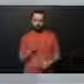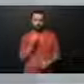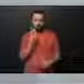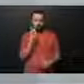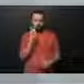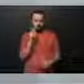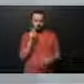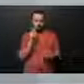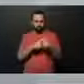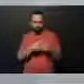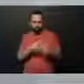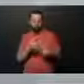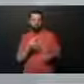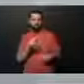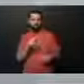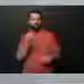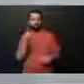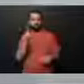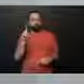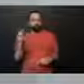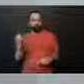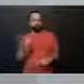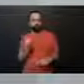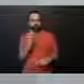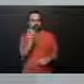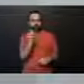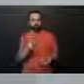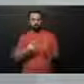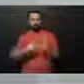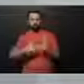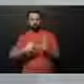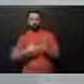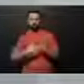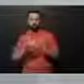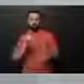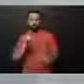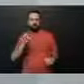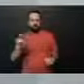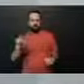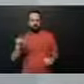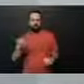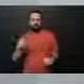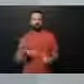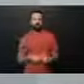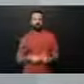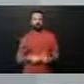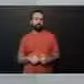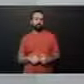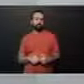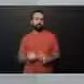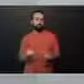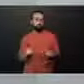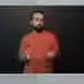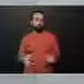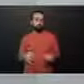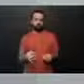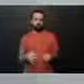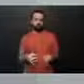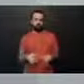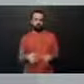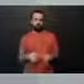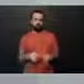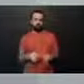vezes 10, porque cada barrinha dessa eu tenho 10 unidades, que são 10 cubinhos desse, certo? Então, aqui